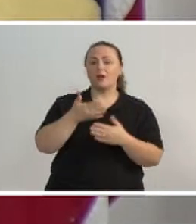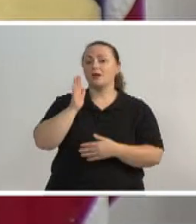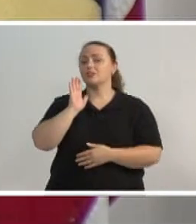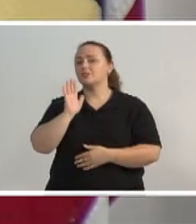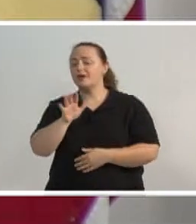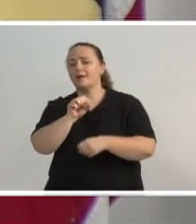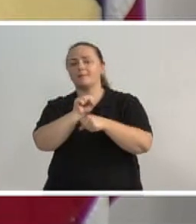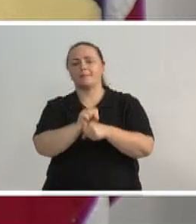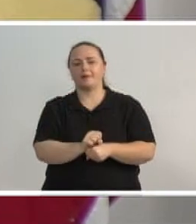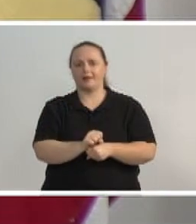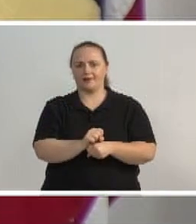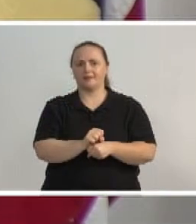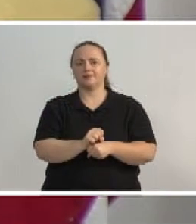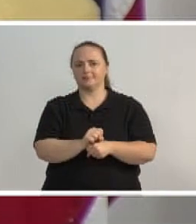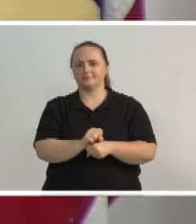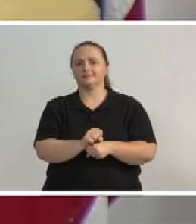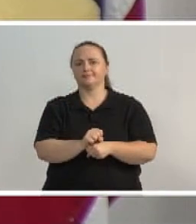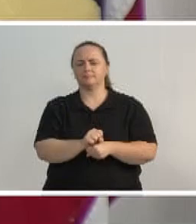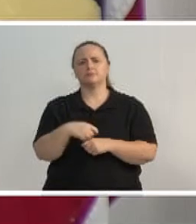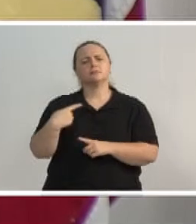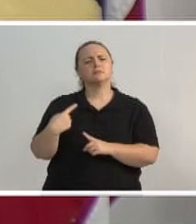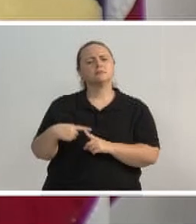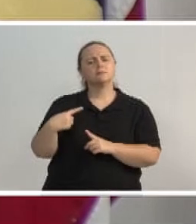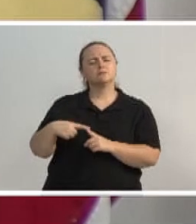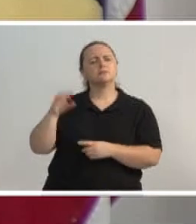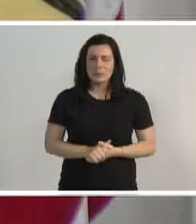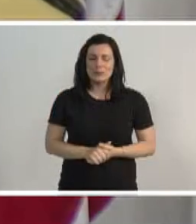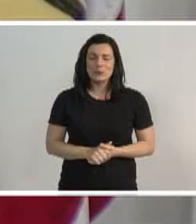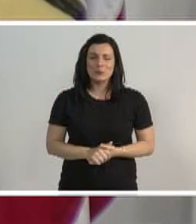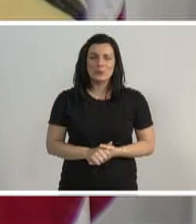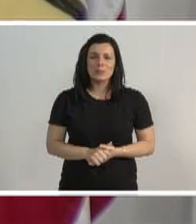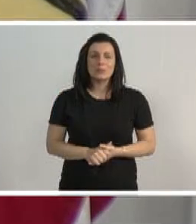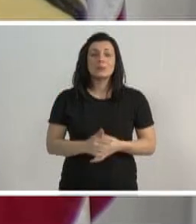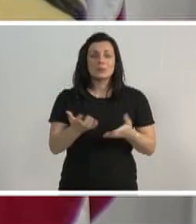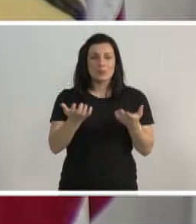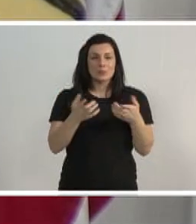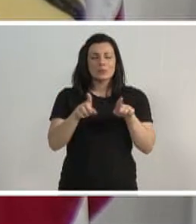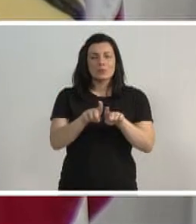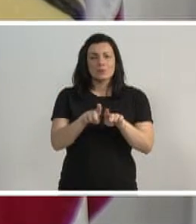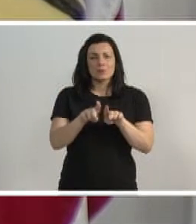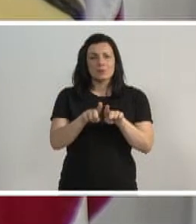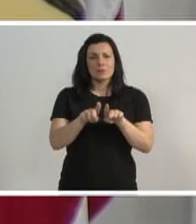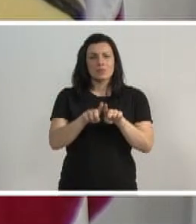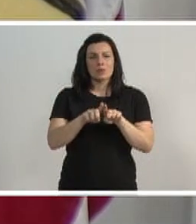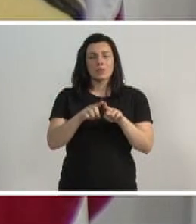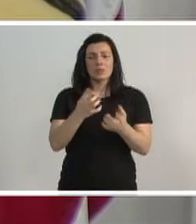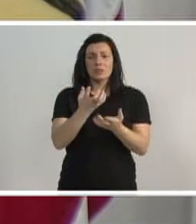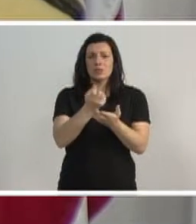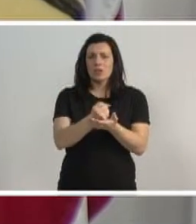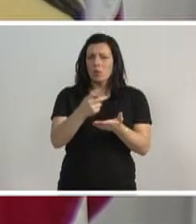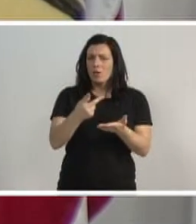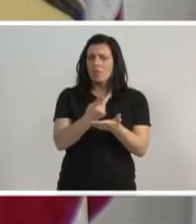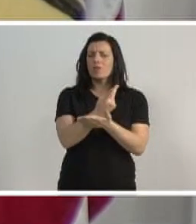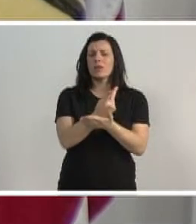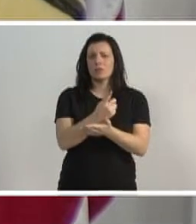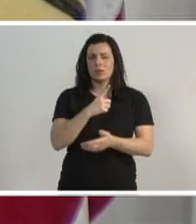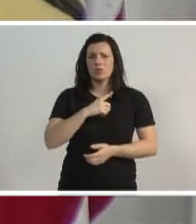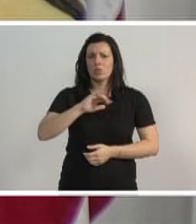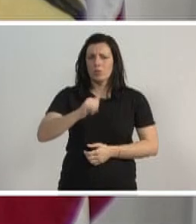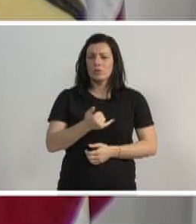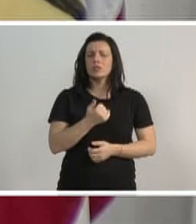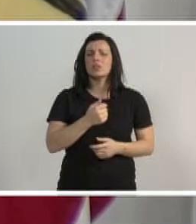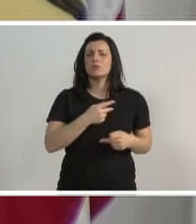a Constituição de 1988. E o presidente, Mário Hildebrandi, falou do 15º